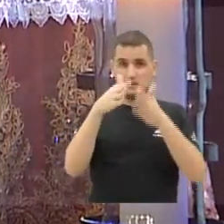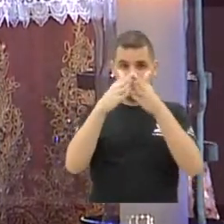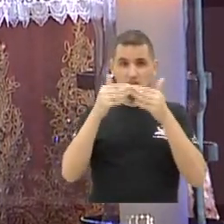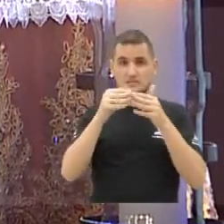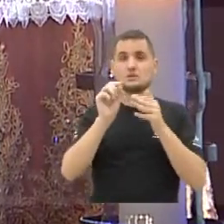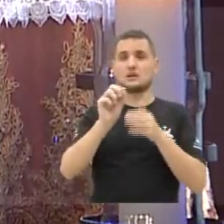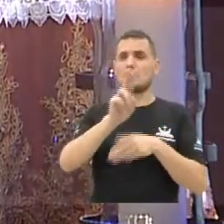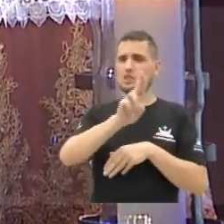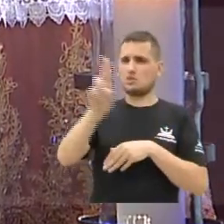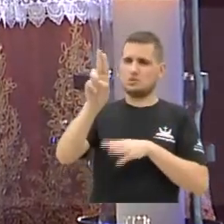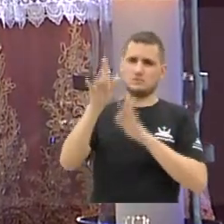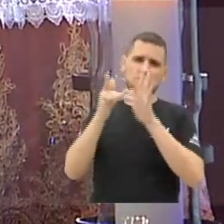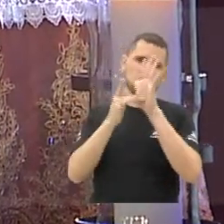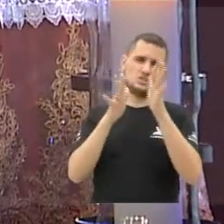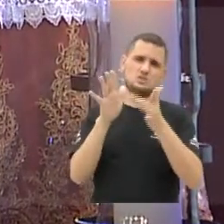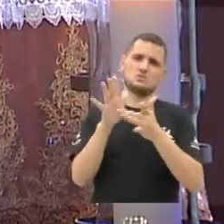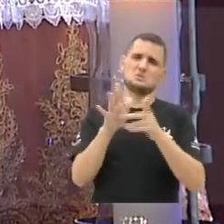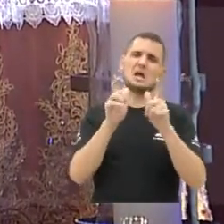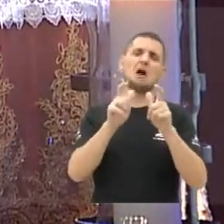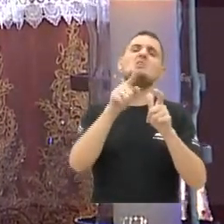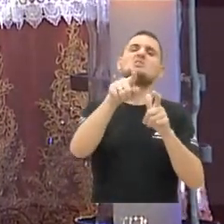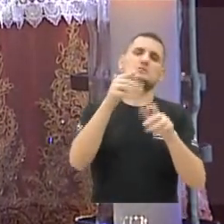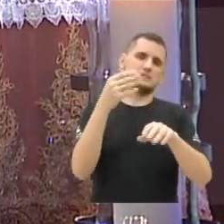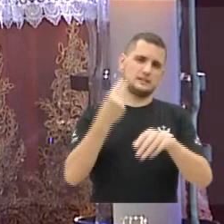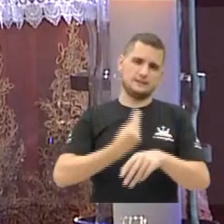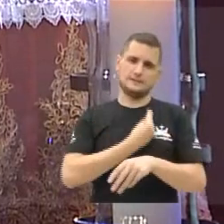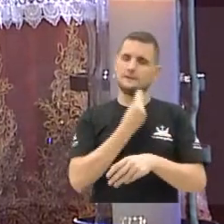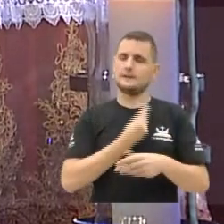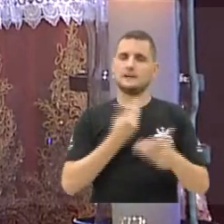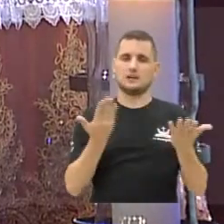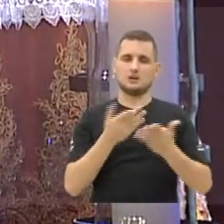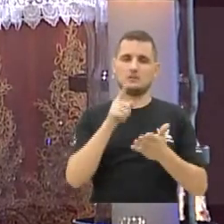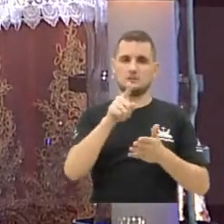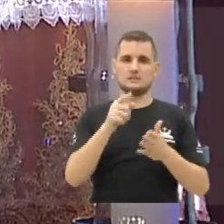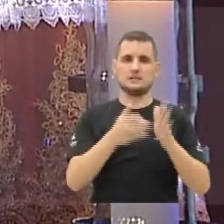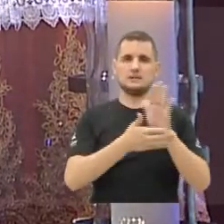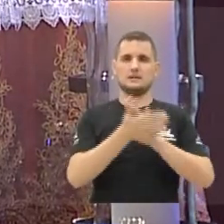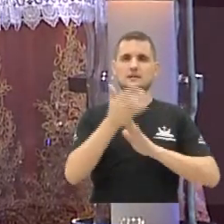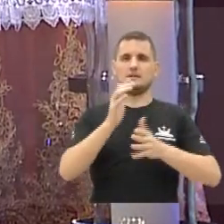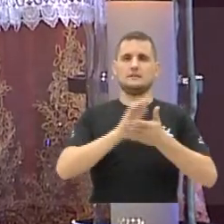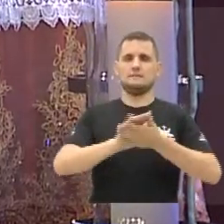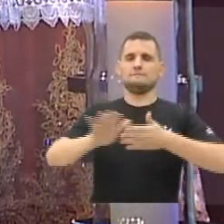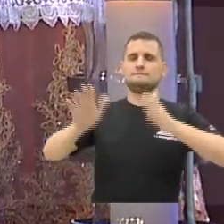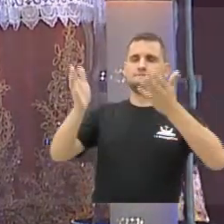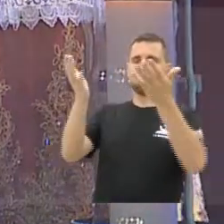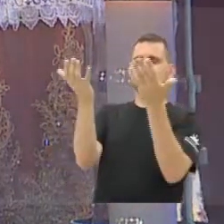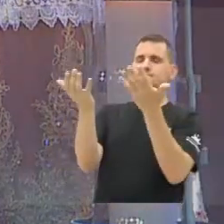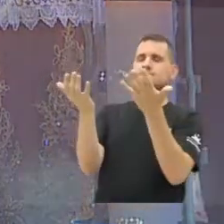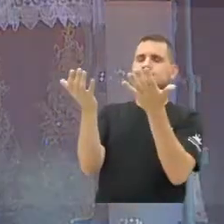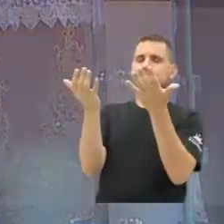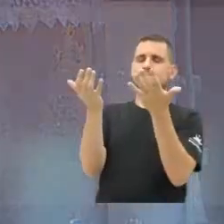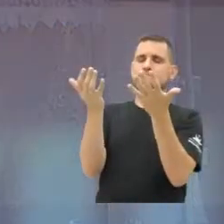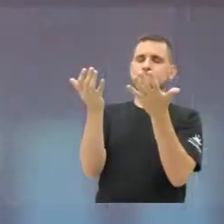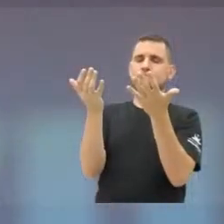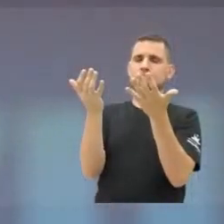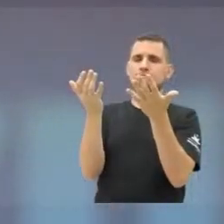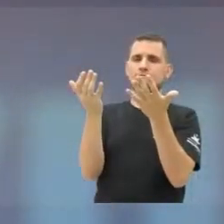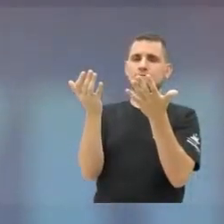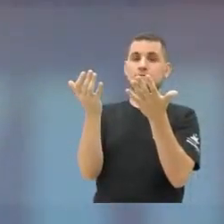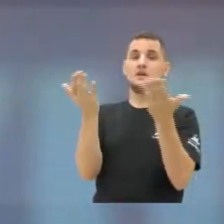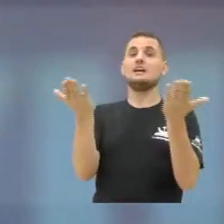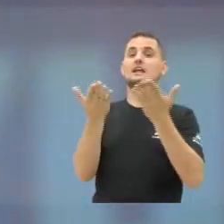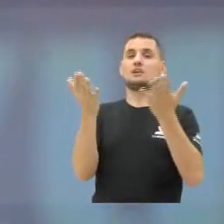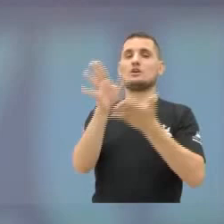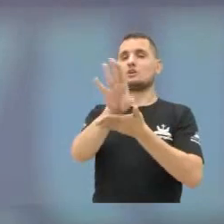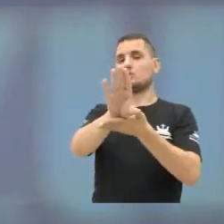que você onde estiver, estenda a sua mão em direção ao Santíssimo Sacramento, e agora